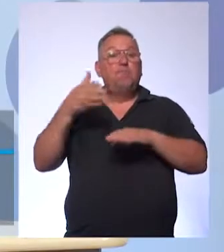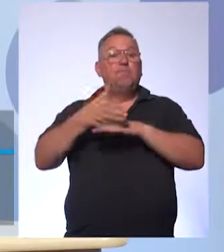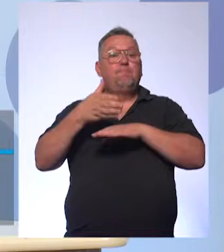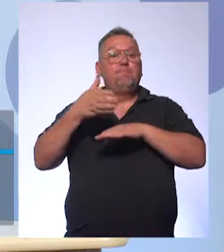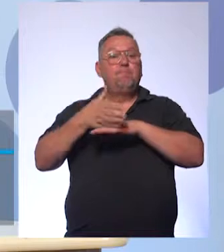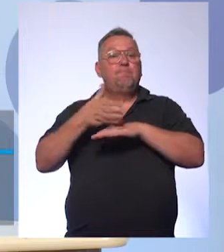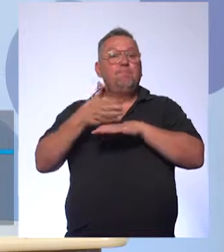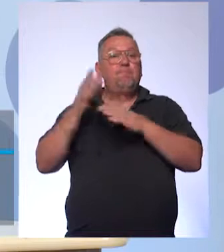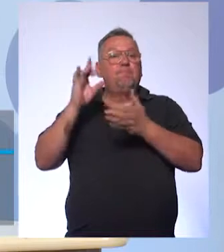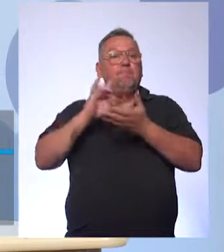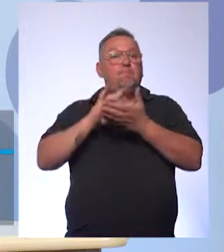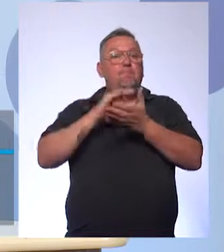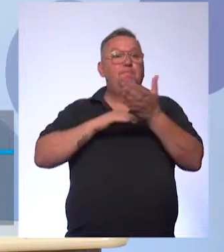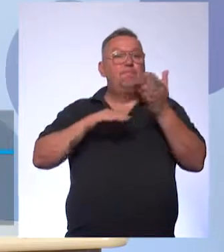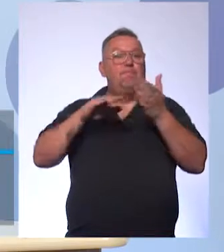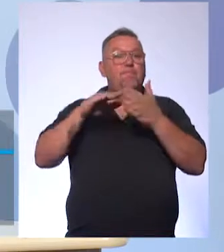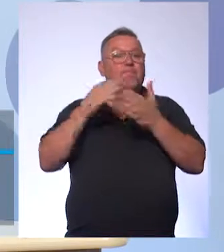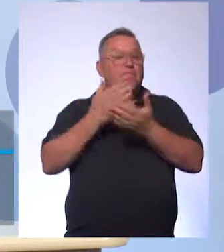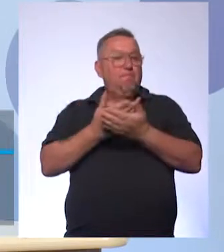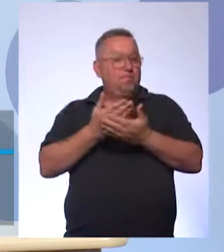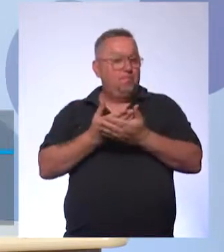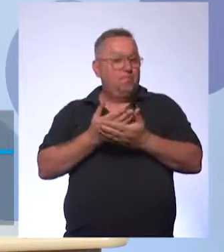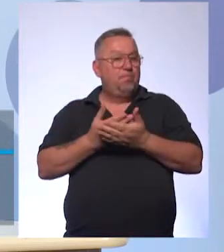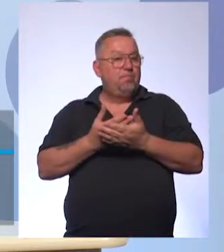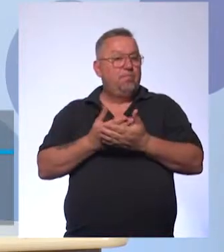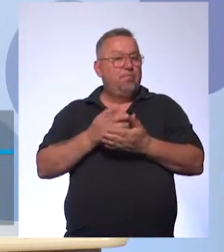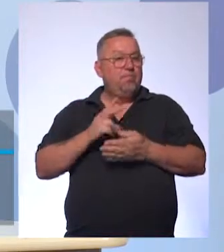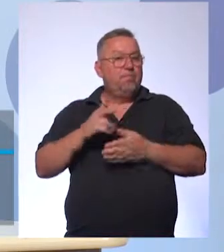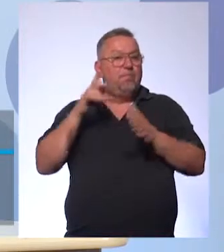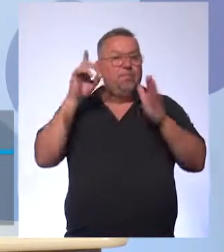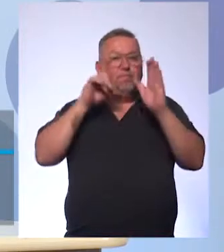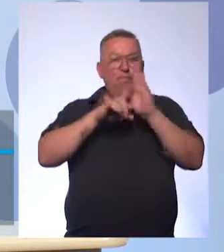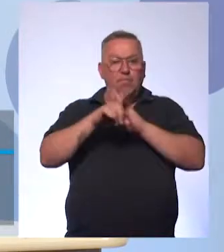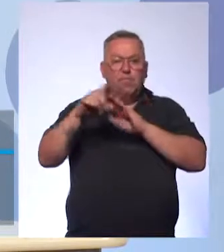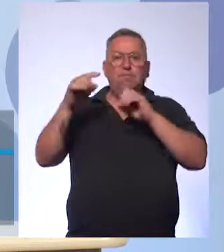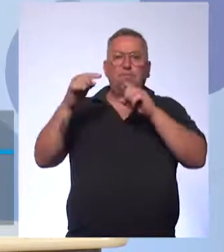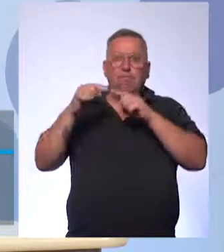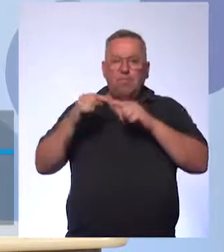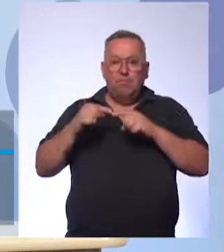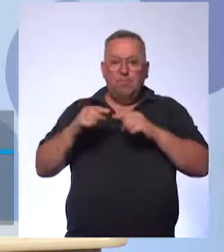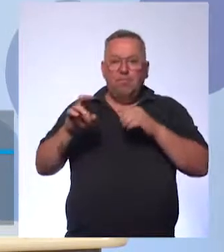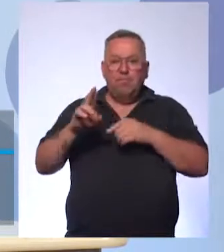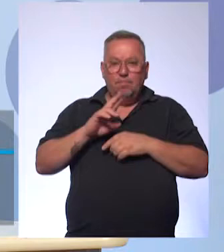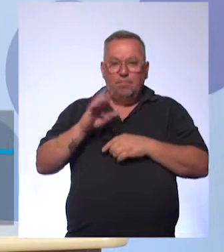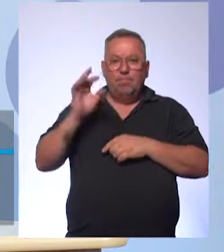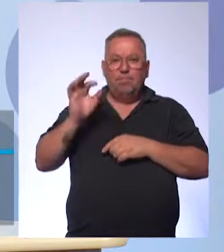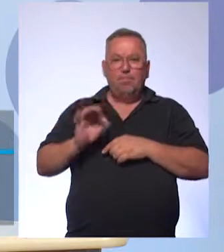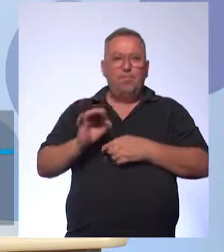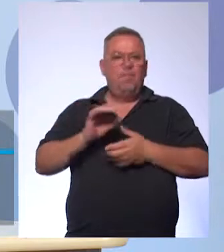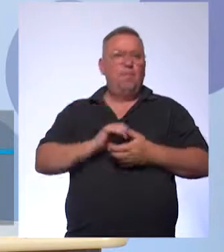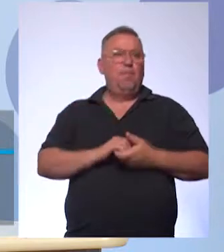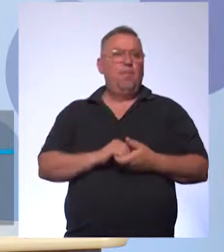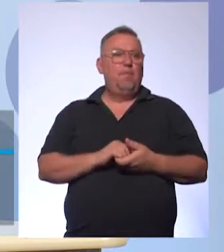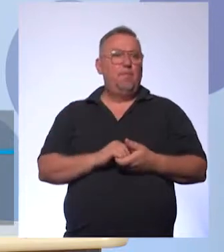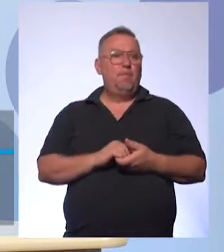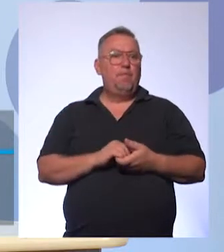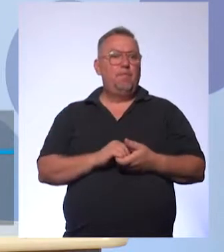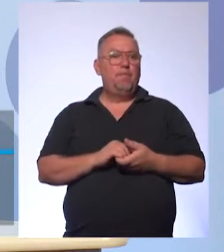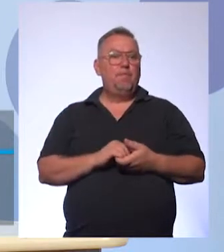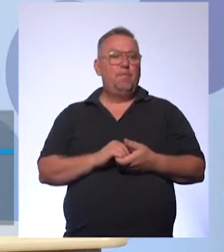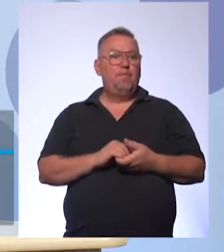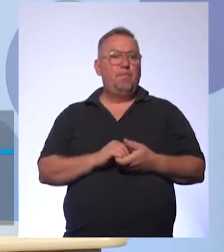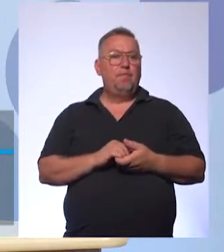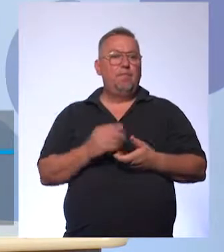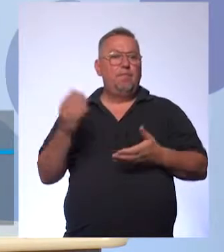aí ativamente de todas as nossas aulas aí, sempre com perguntas, com respostas, perdão, bem pontuais.